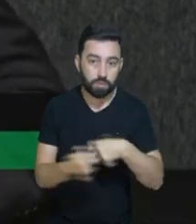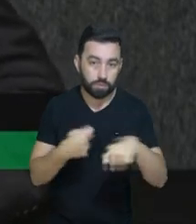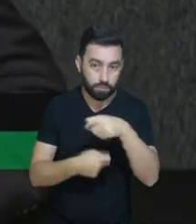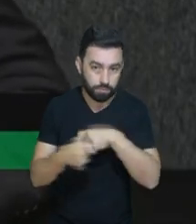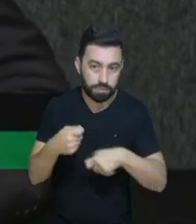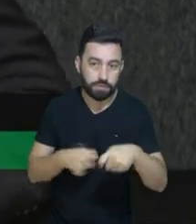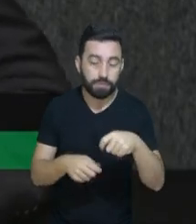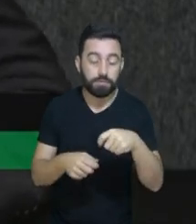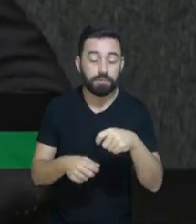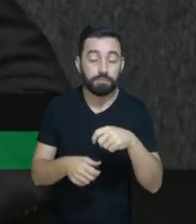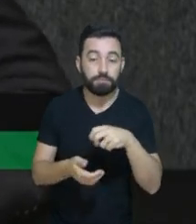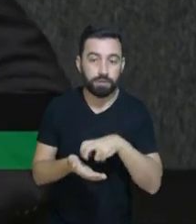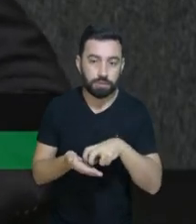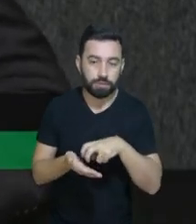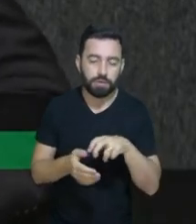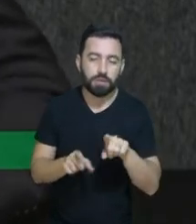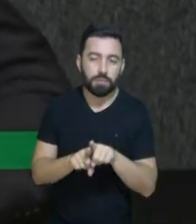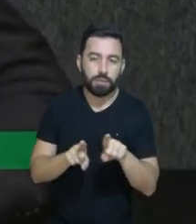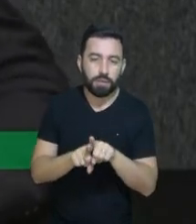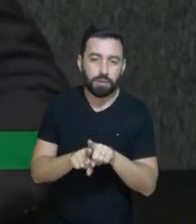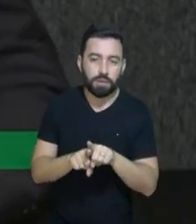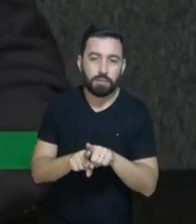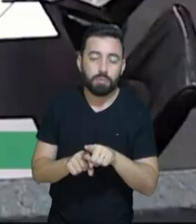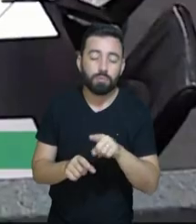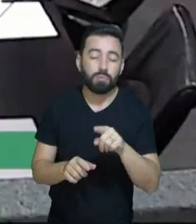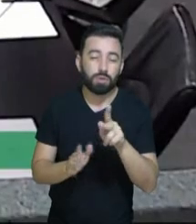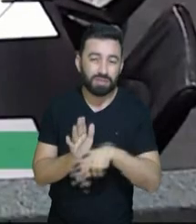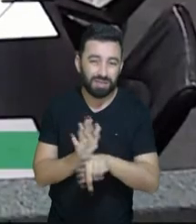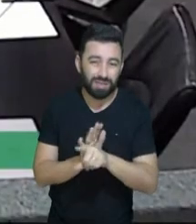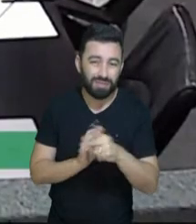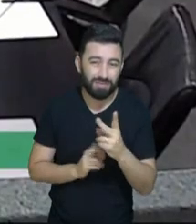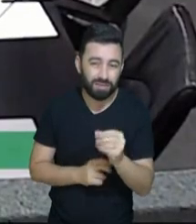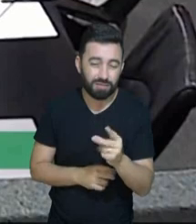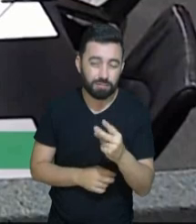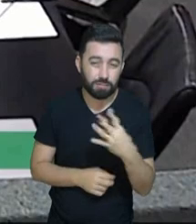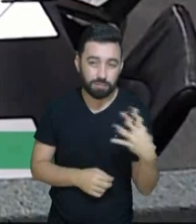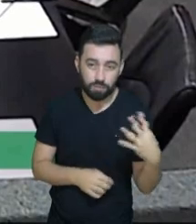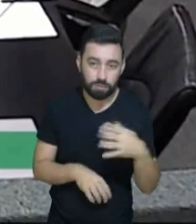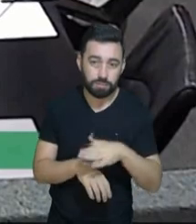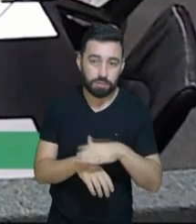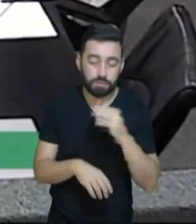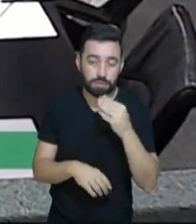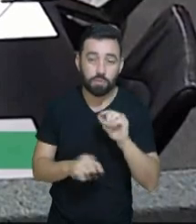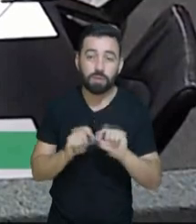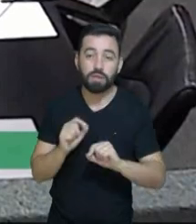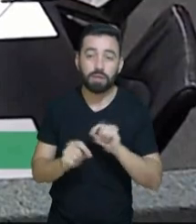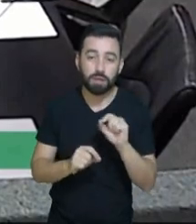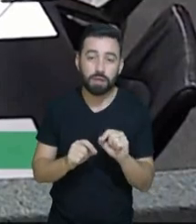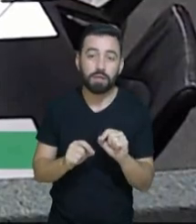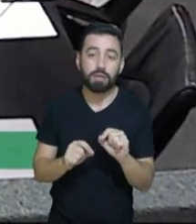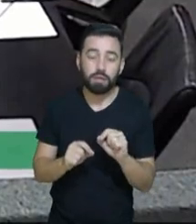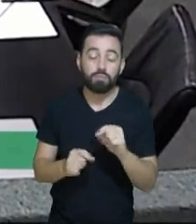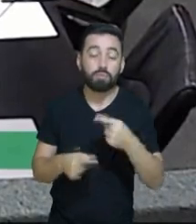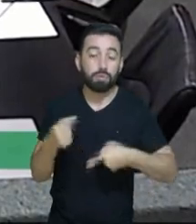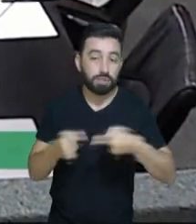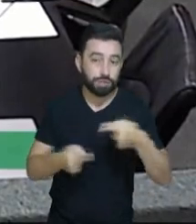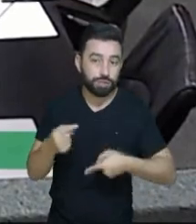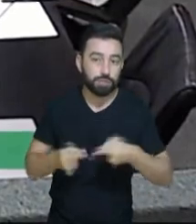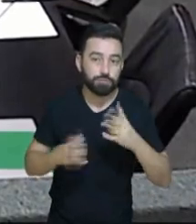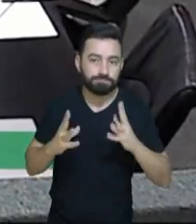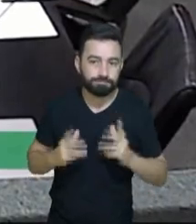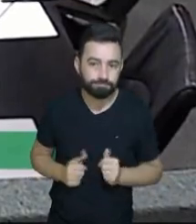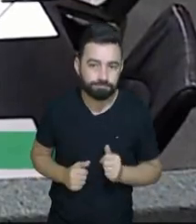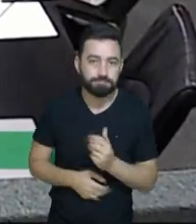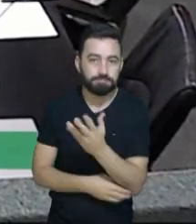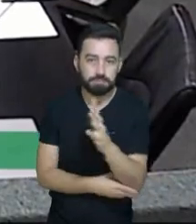verde projeto de lei bar 20/2022 de autoria do deputado Marquito que institui a política de saneamento